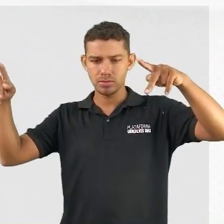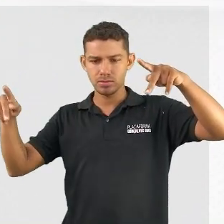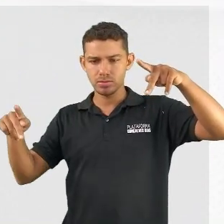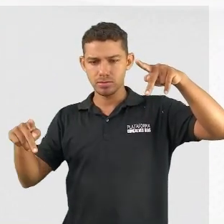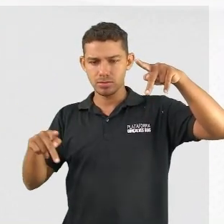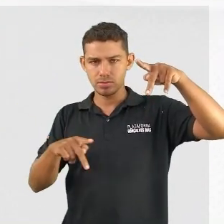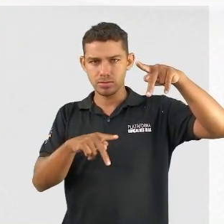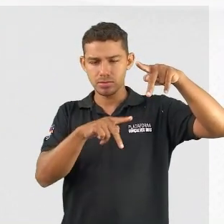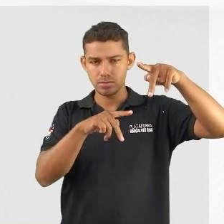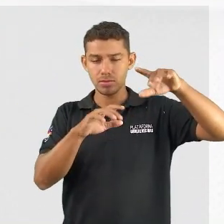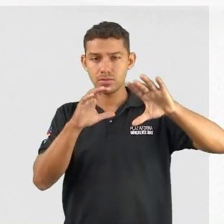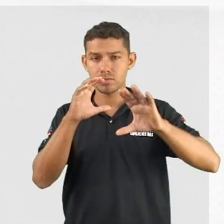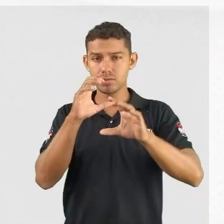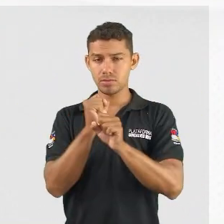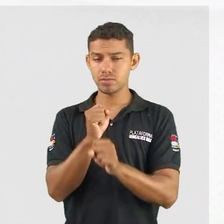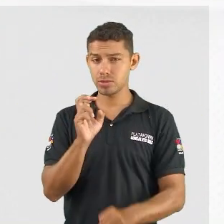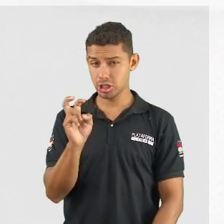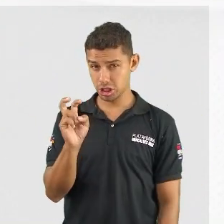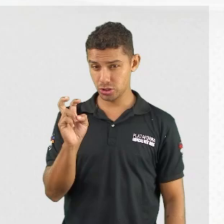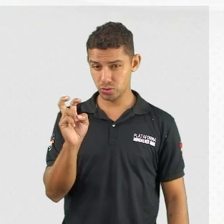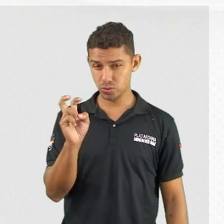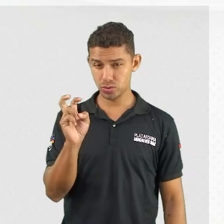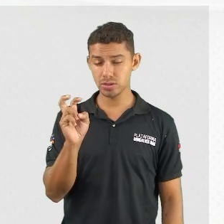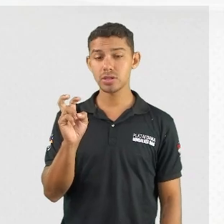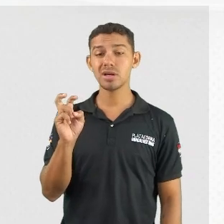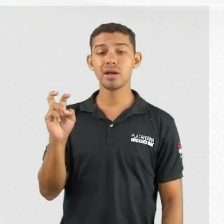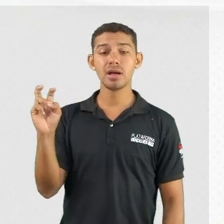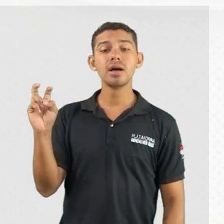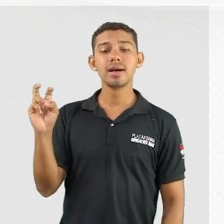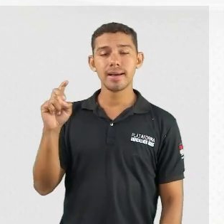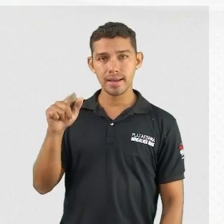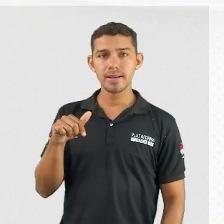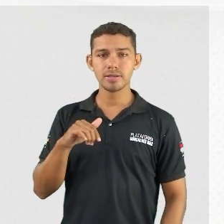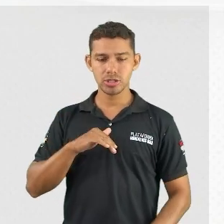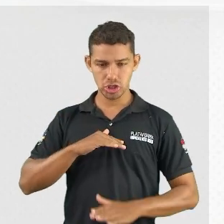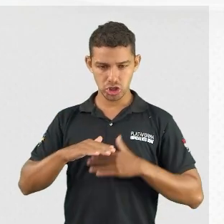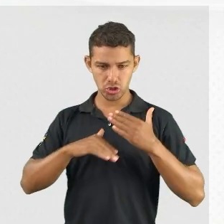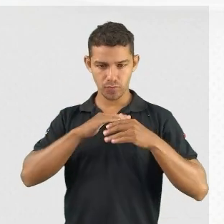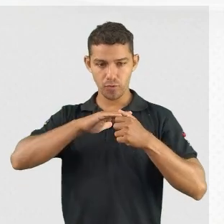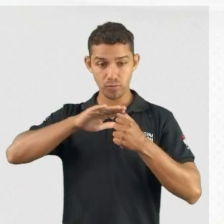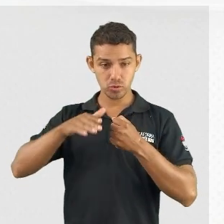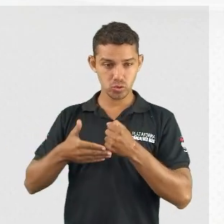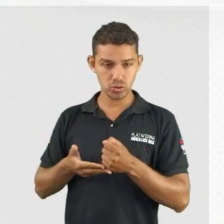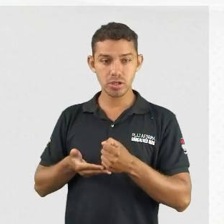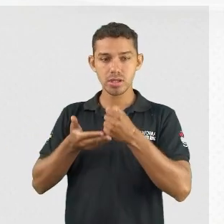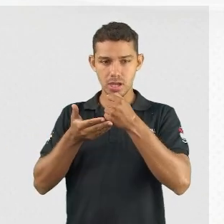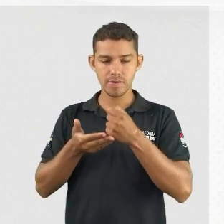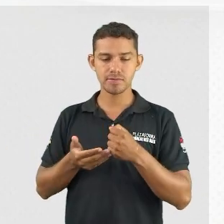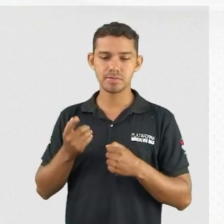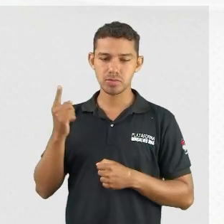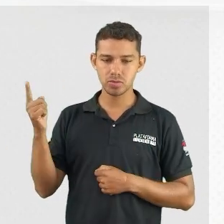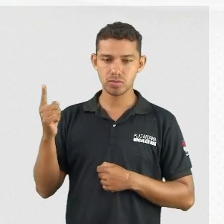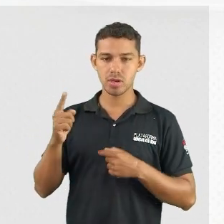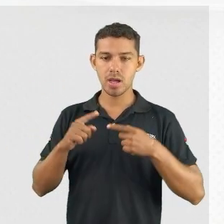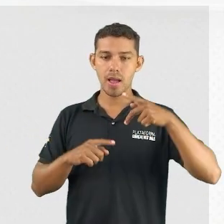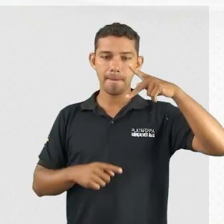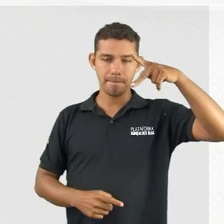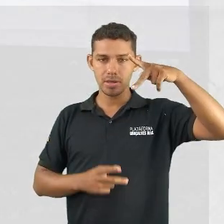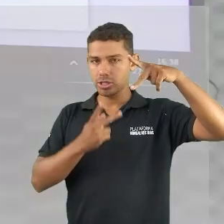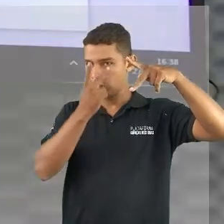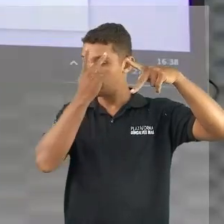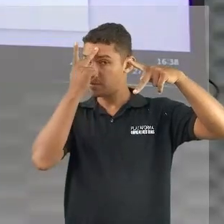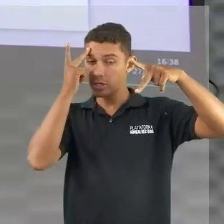E essas palavras, elas vão se remeter justo ao desenvolvimento sustentável. Então, a gente tem o P de